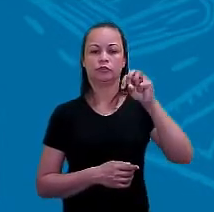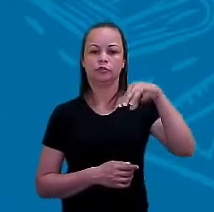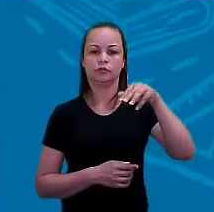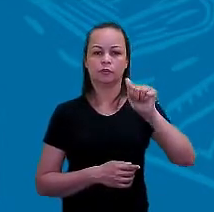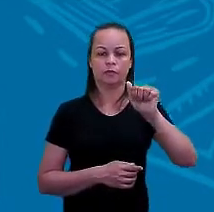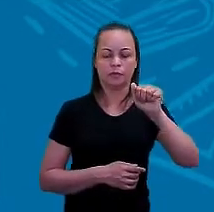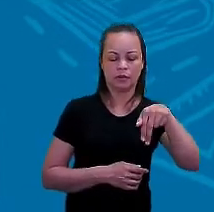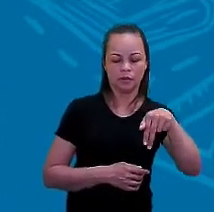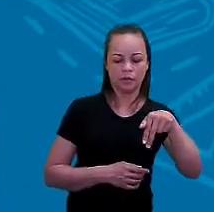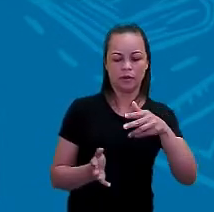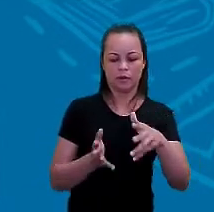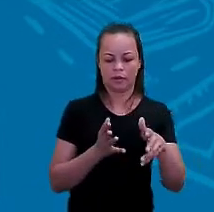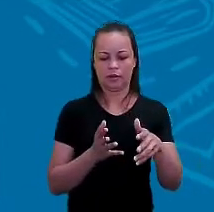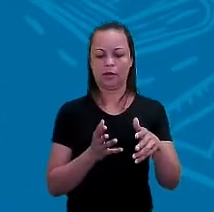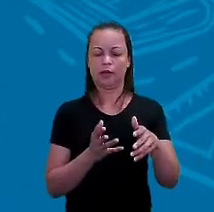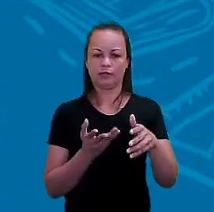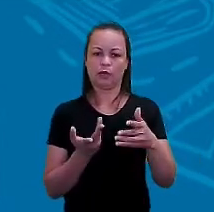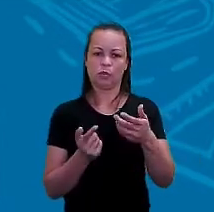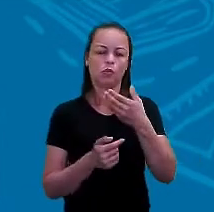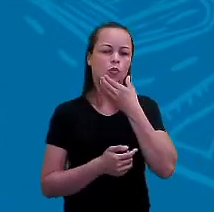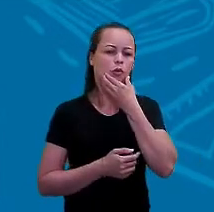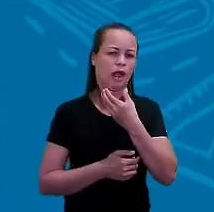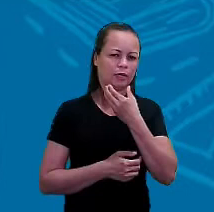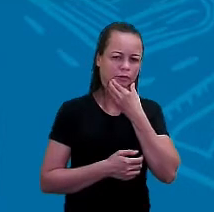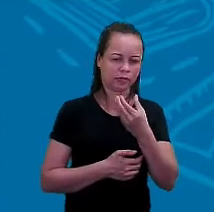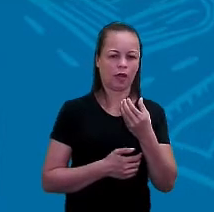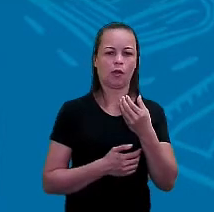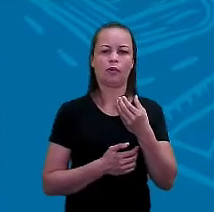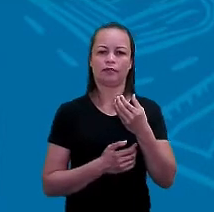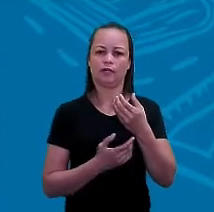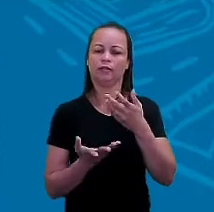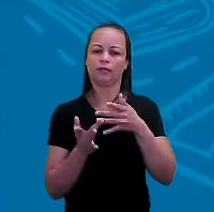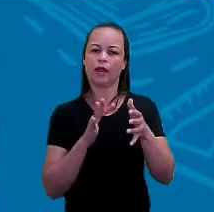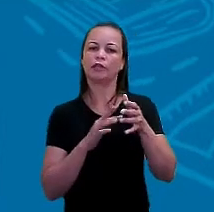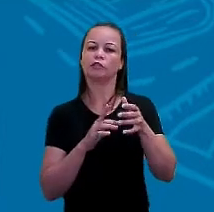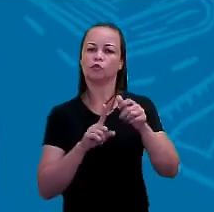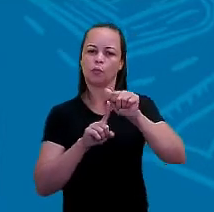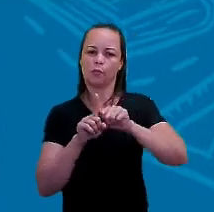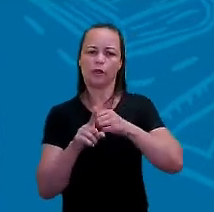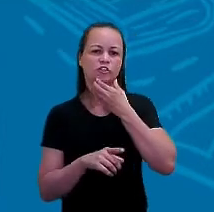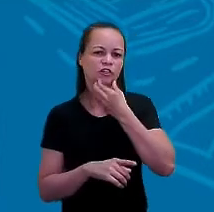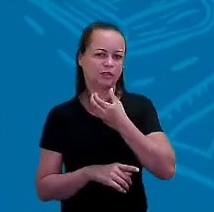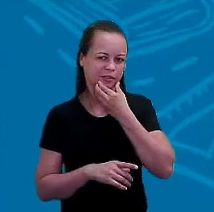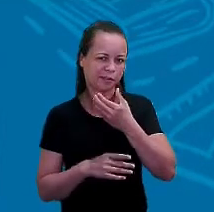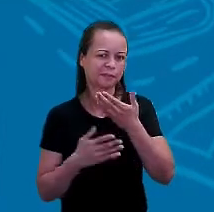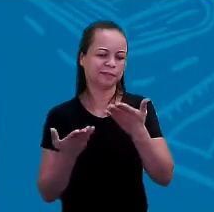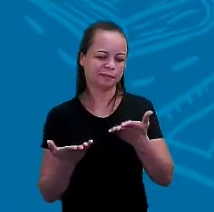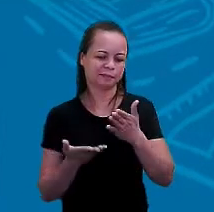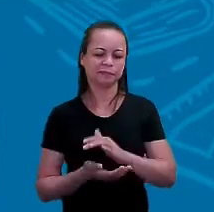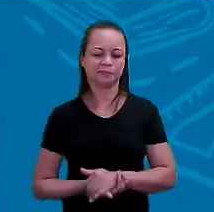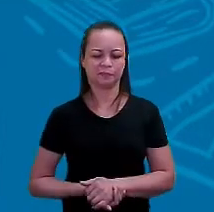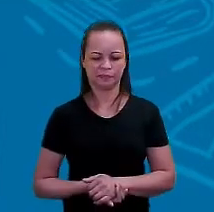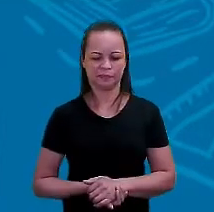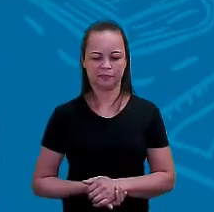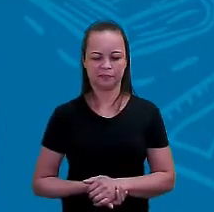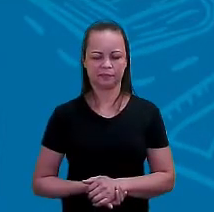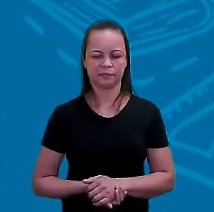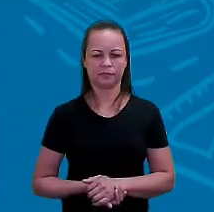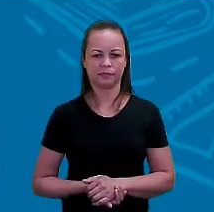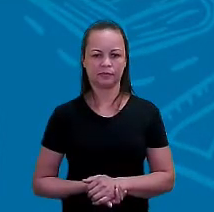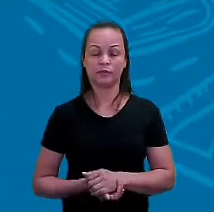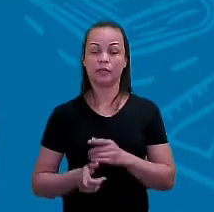December. Ou seja, Natal é celebrado em dezembro. Yes, I think so. Thanksgiving